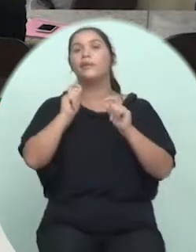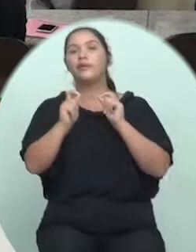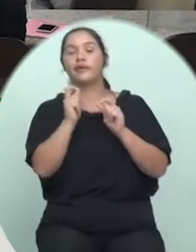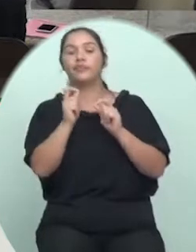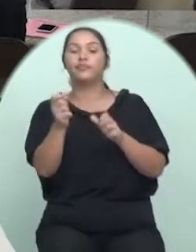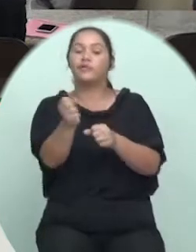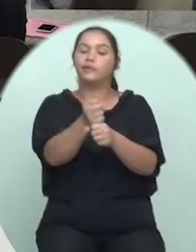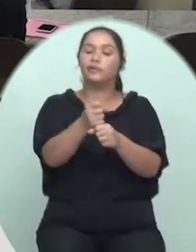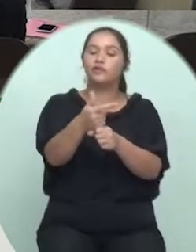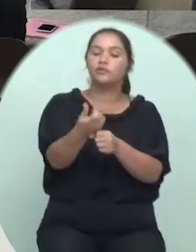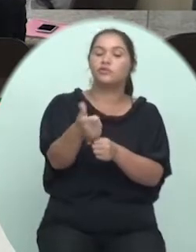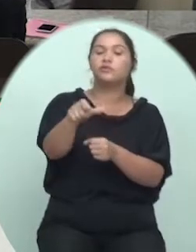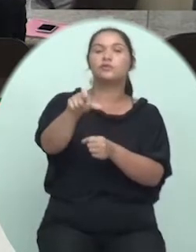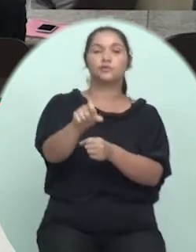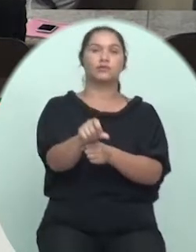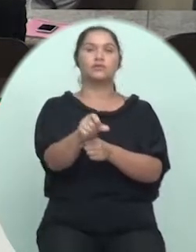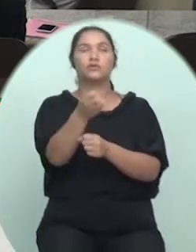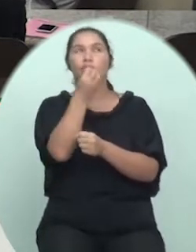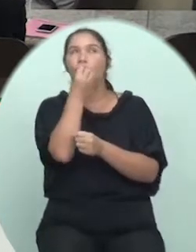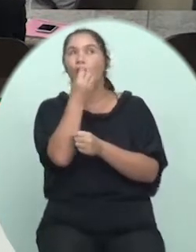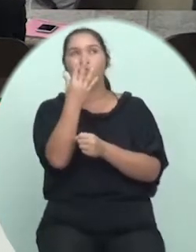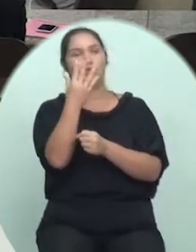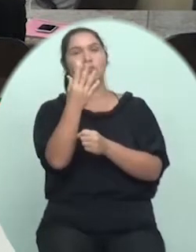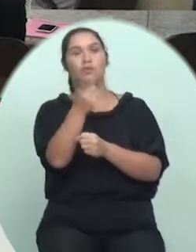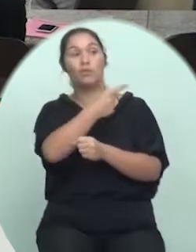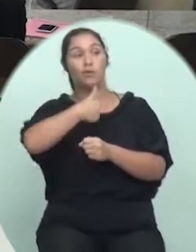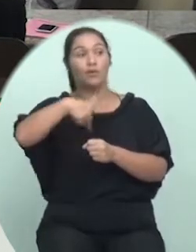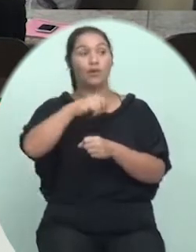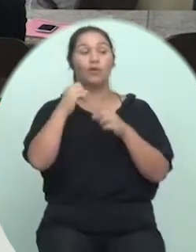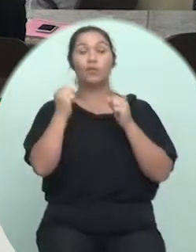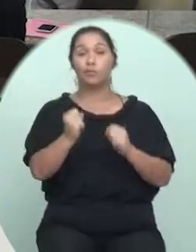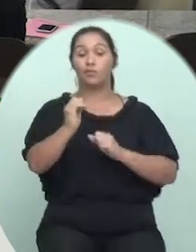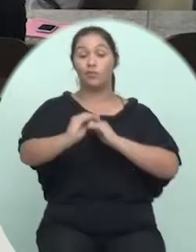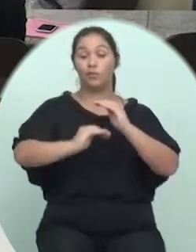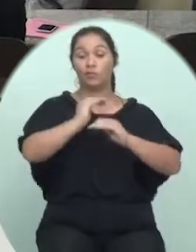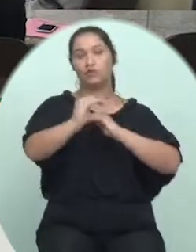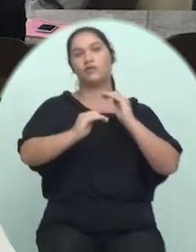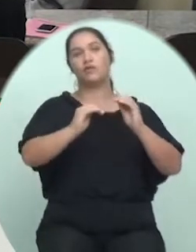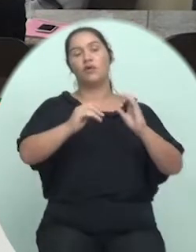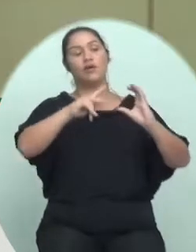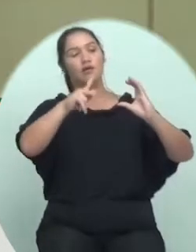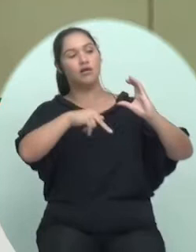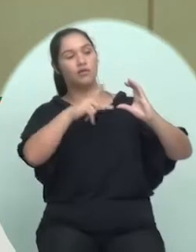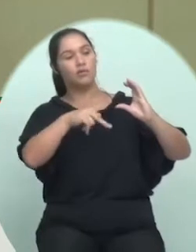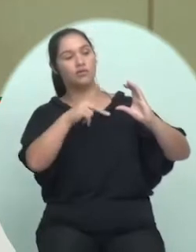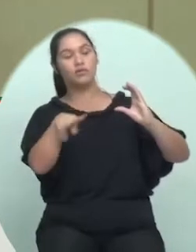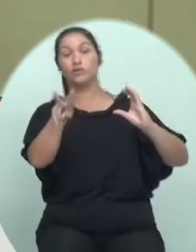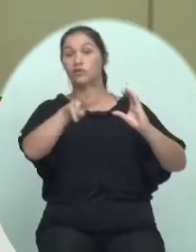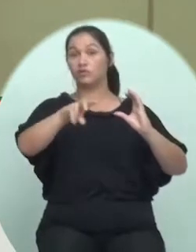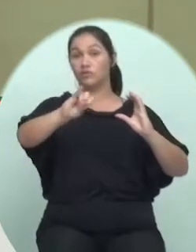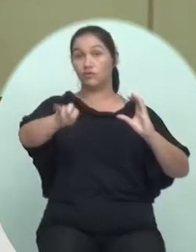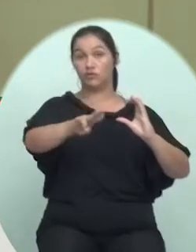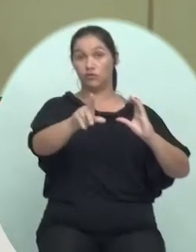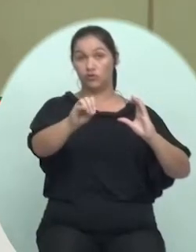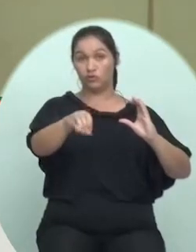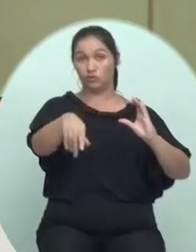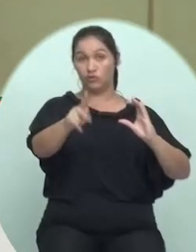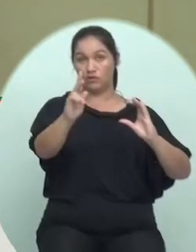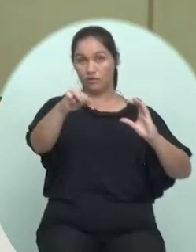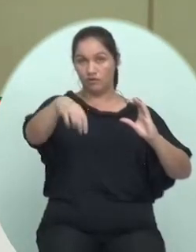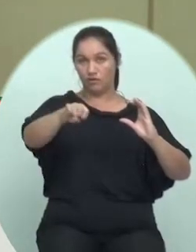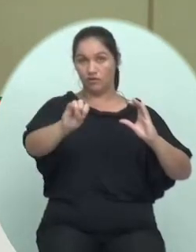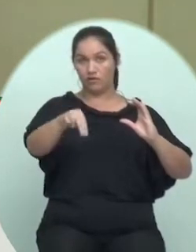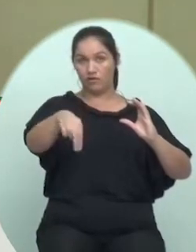de 2019 muito produtivo, que esta casa possa contribuir muito, vereador Júlio Kaminski, para os